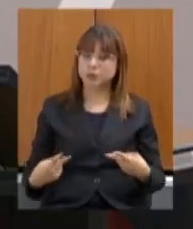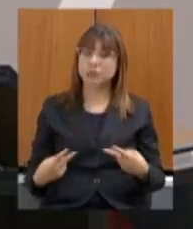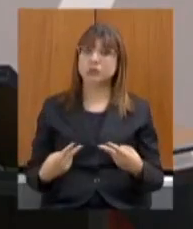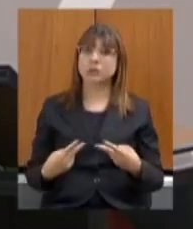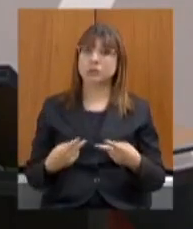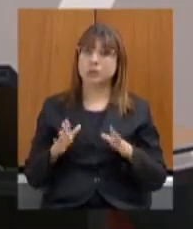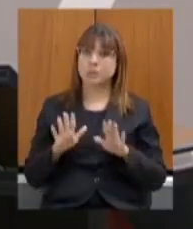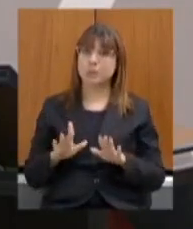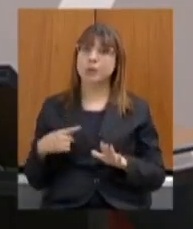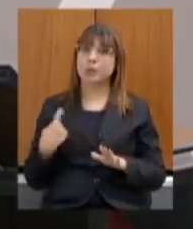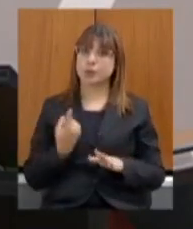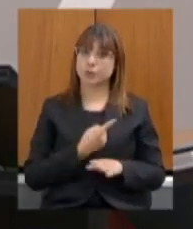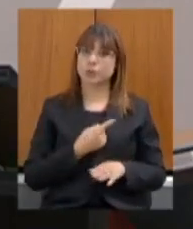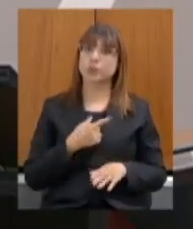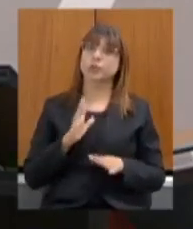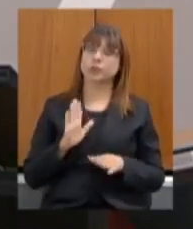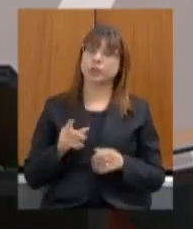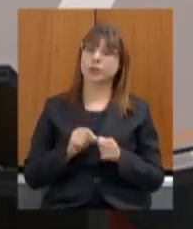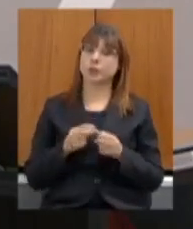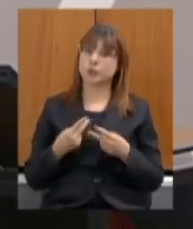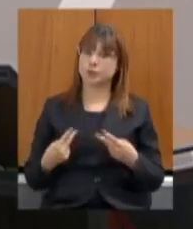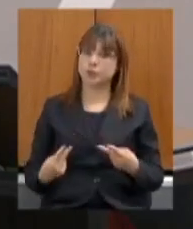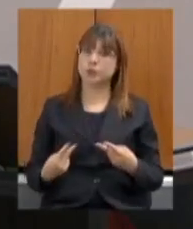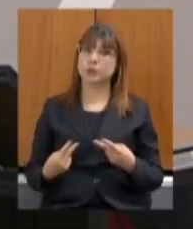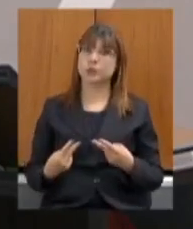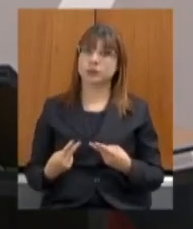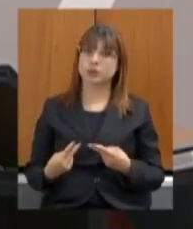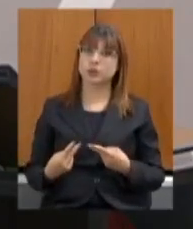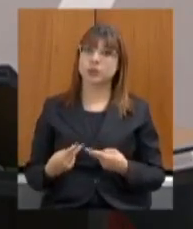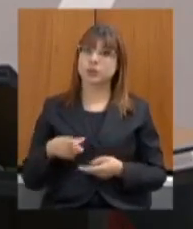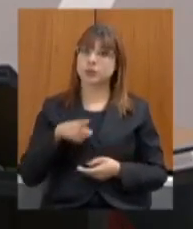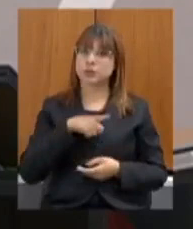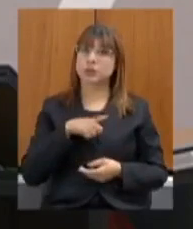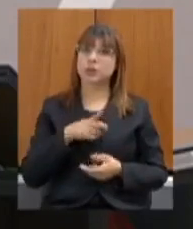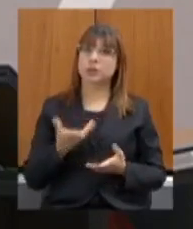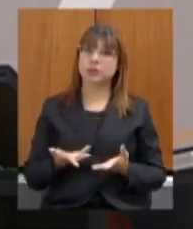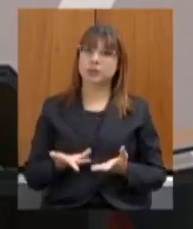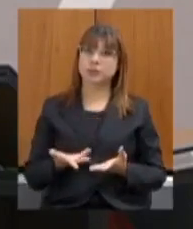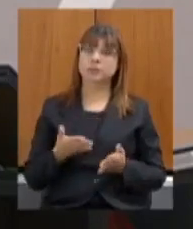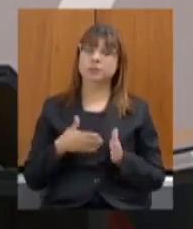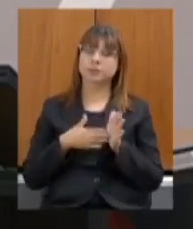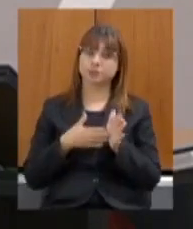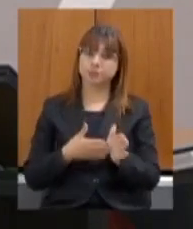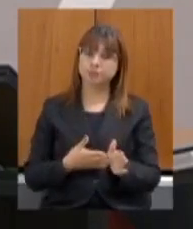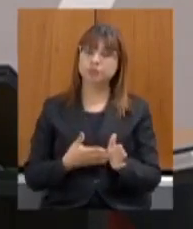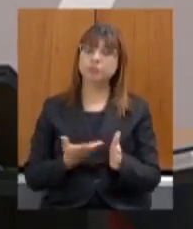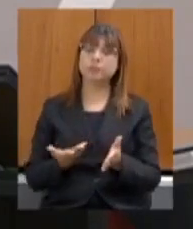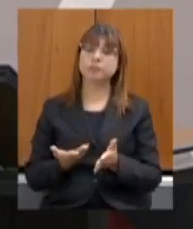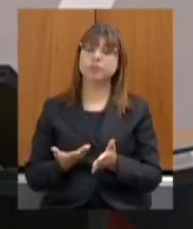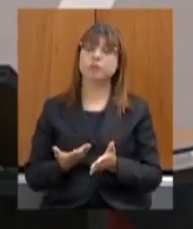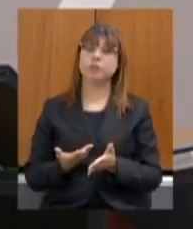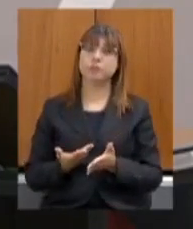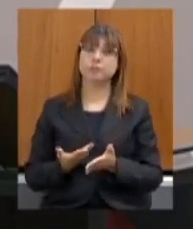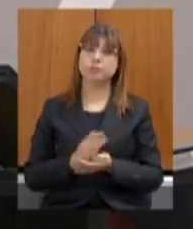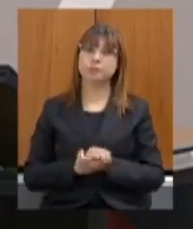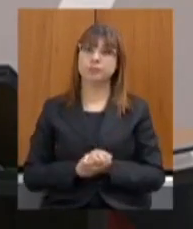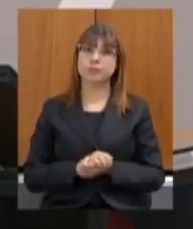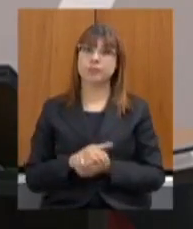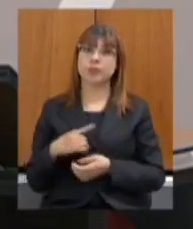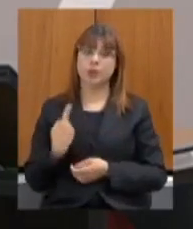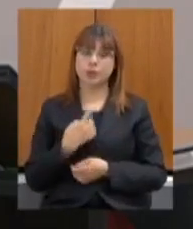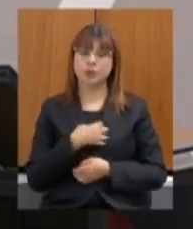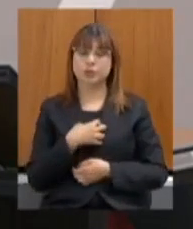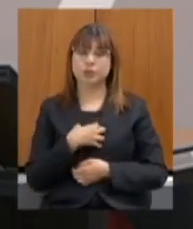Mas fizemos muitas coisas e tivemos a presença, tivemos o acompanhamento, nos sentimos